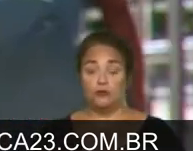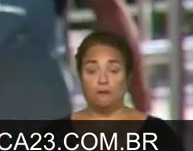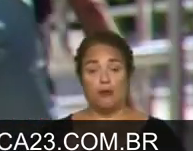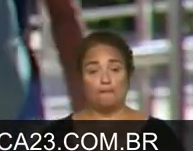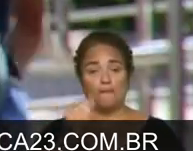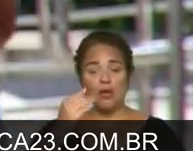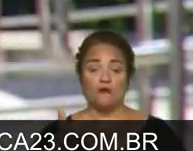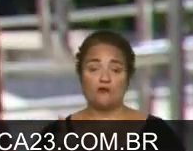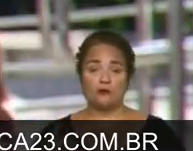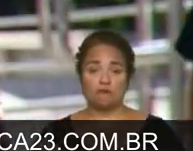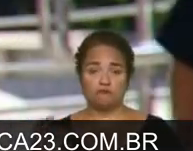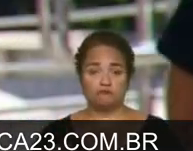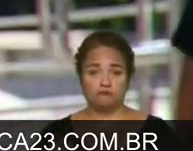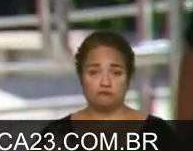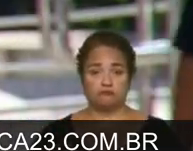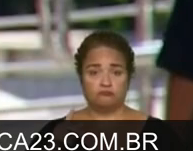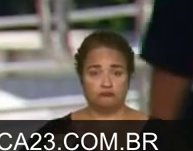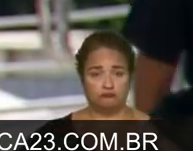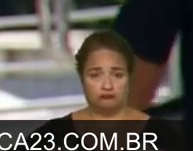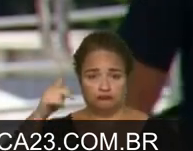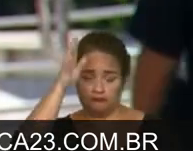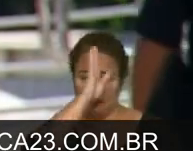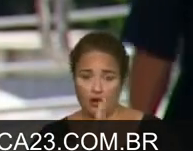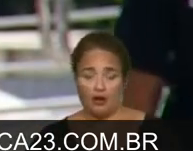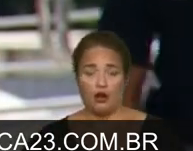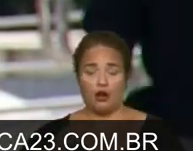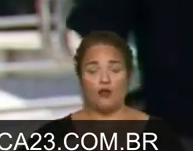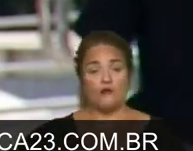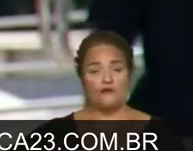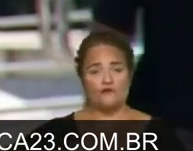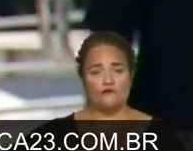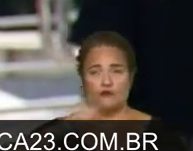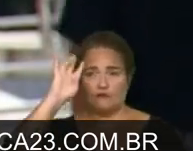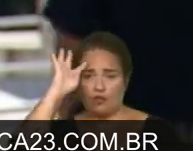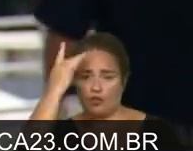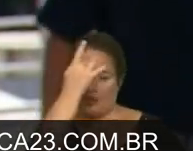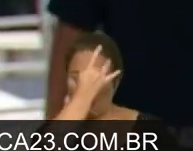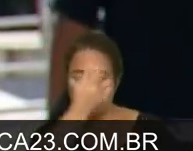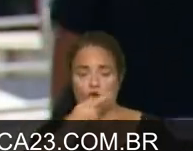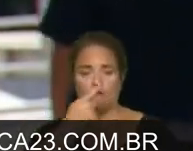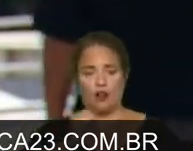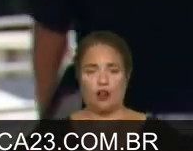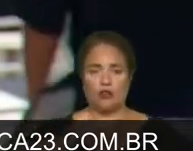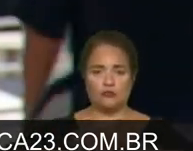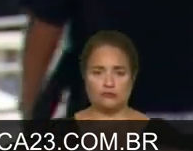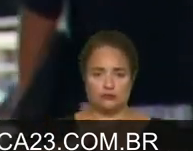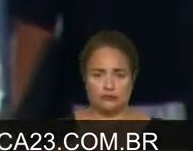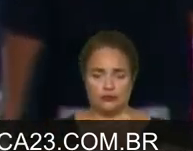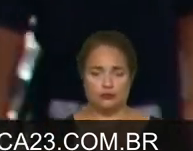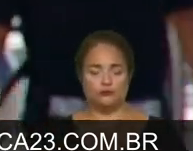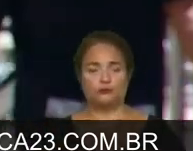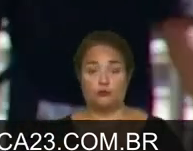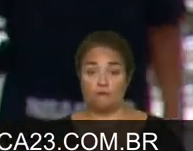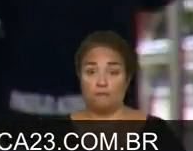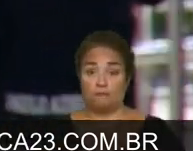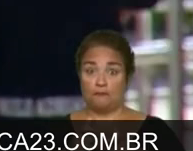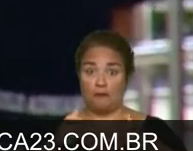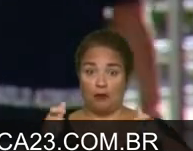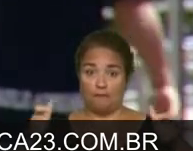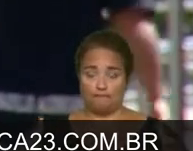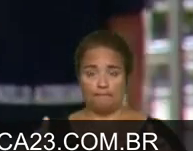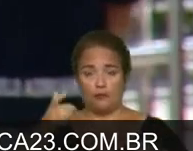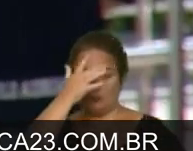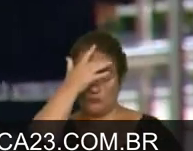de 26% da população brasileira convive com transtornos relacionados à ansiedade. O aumento do número